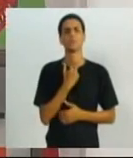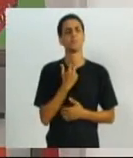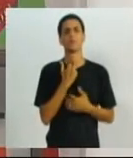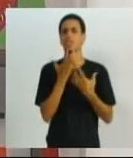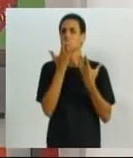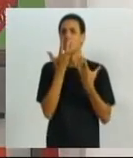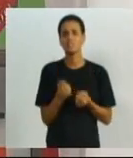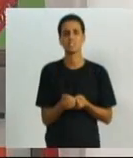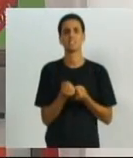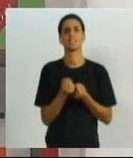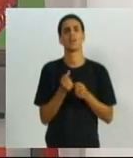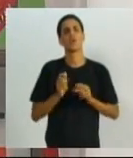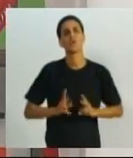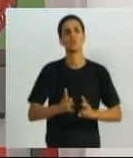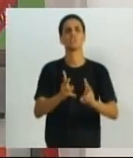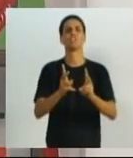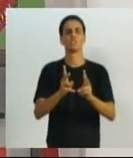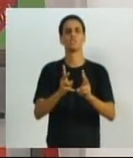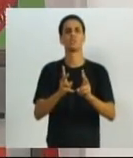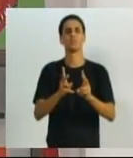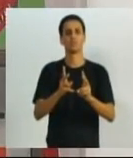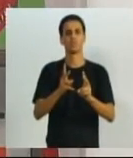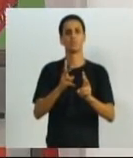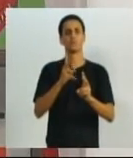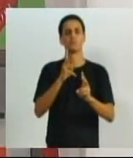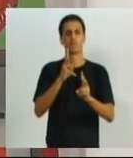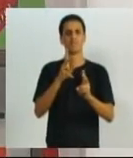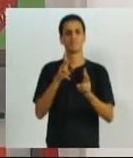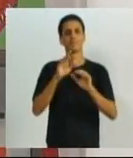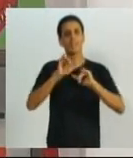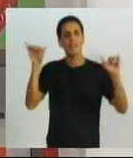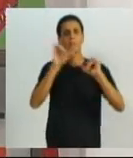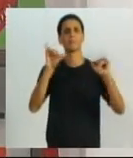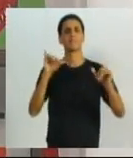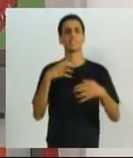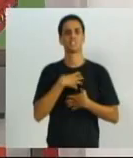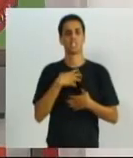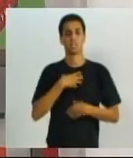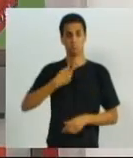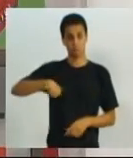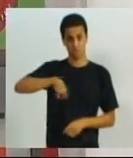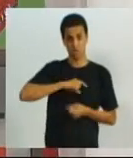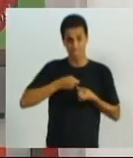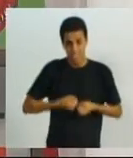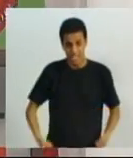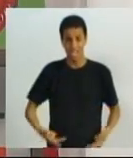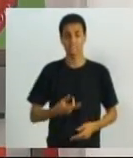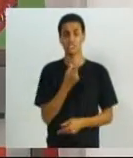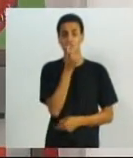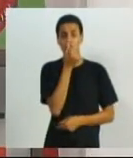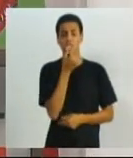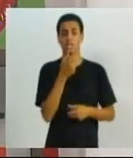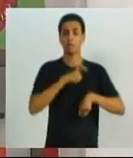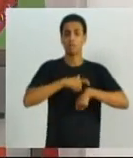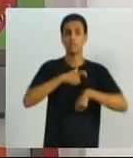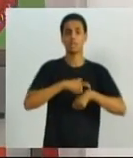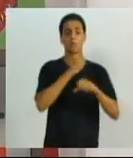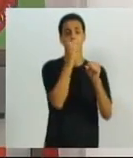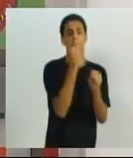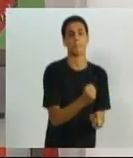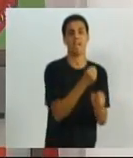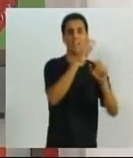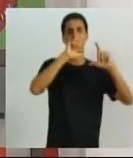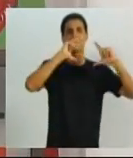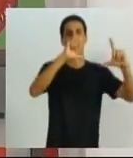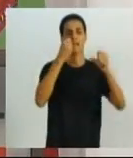que nós continuamos com essa forma predatória, que nós gastamos mais tempo colocando placas do que convencendo